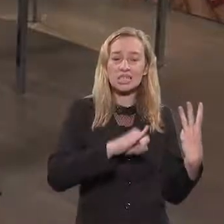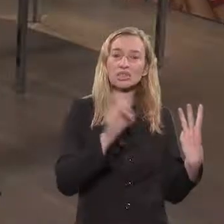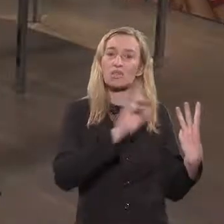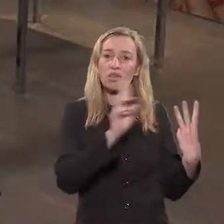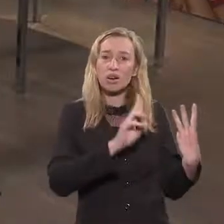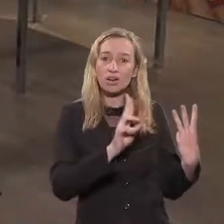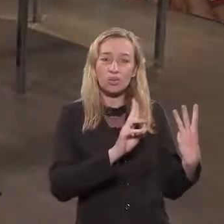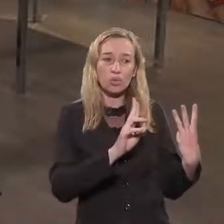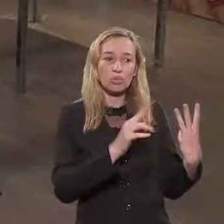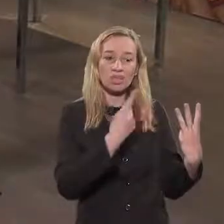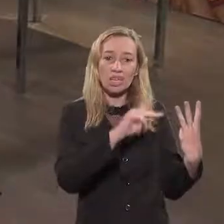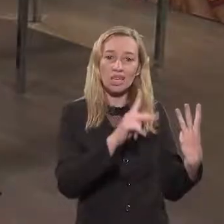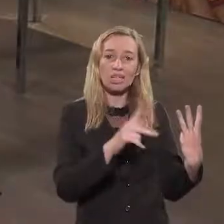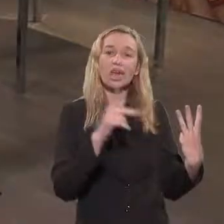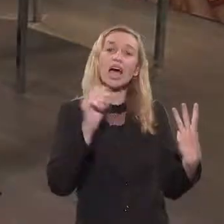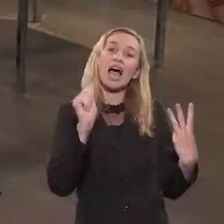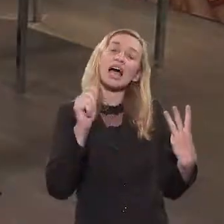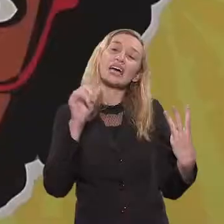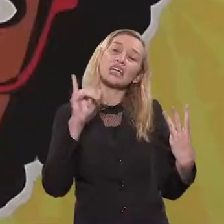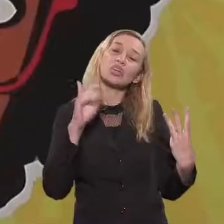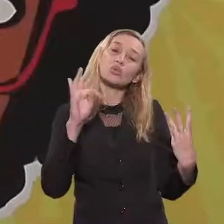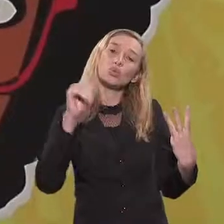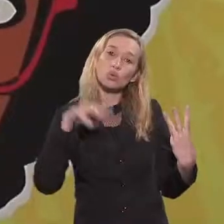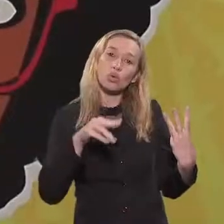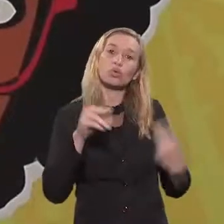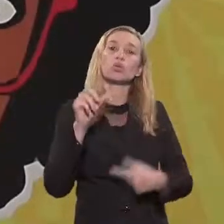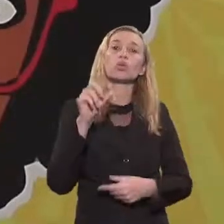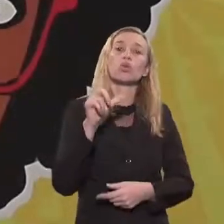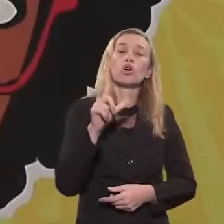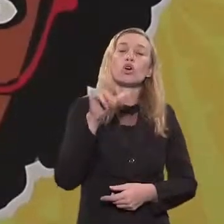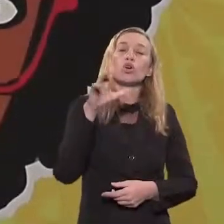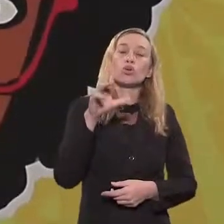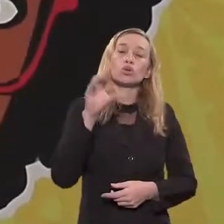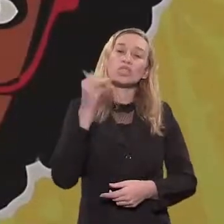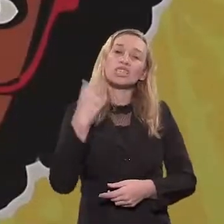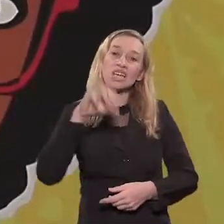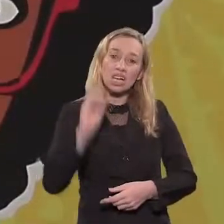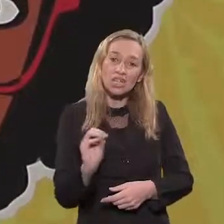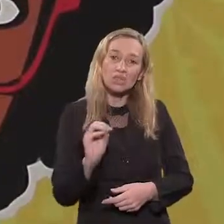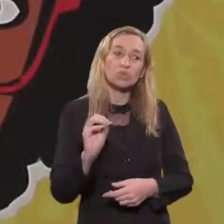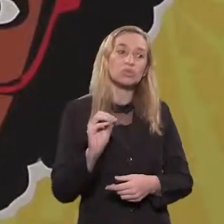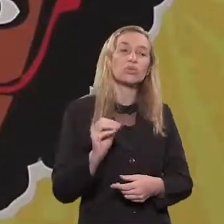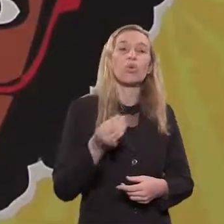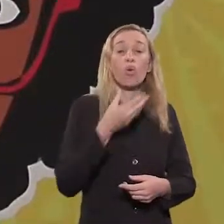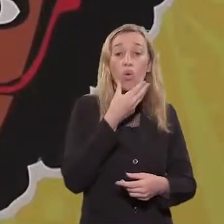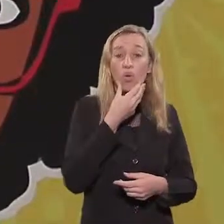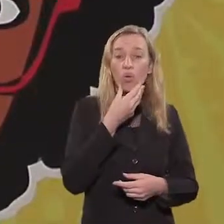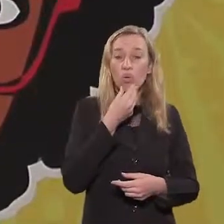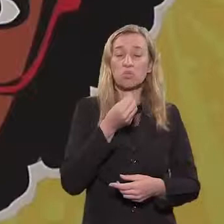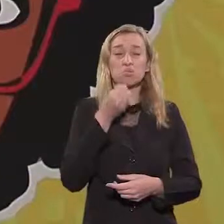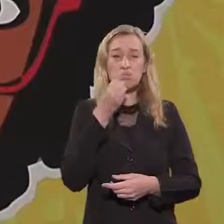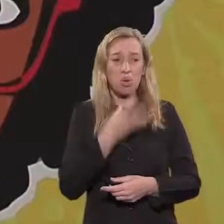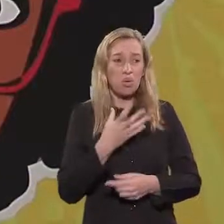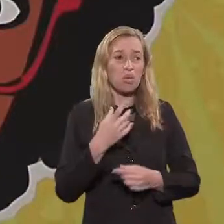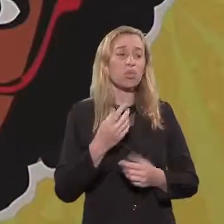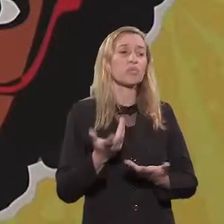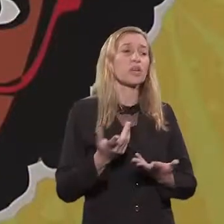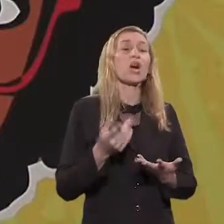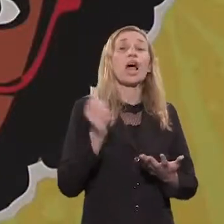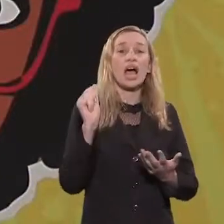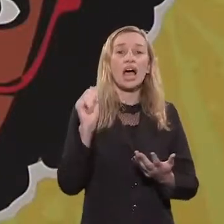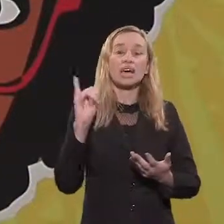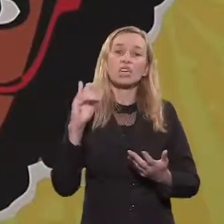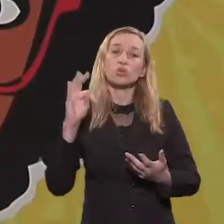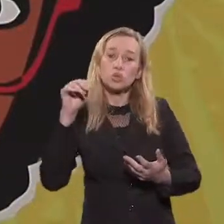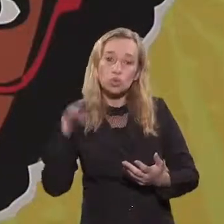atenção: o Ailton, o Luciano. Né, o Luciano, que é um cara maravilhoso, o Movimento Mundo Azul.